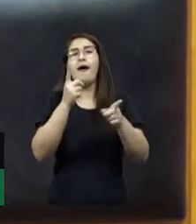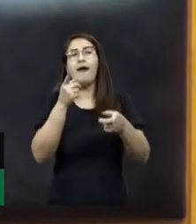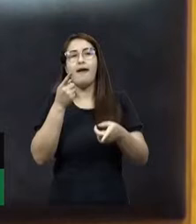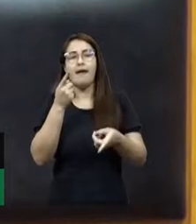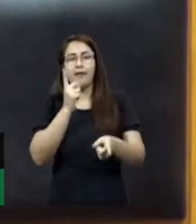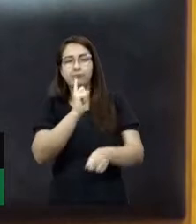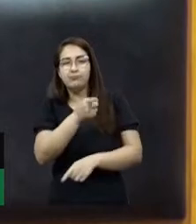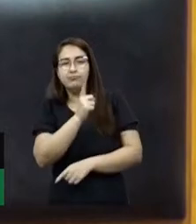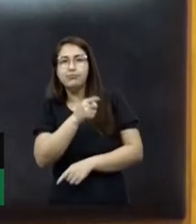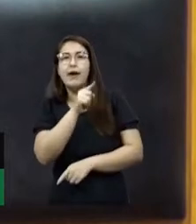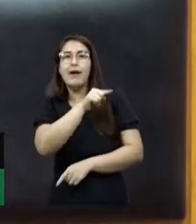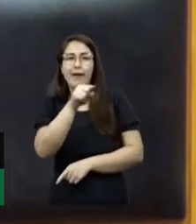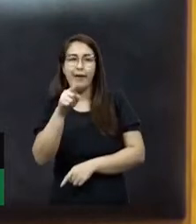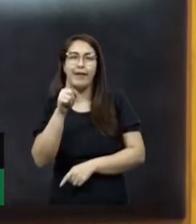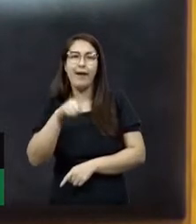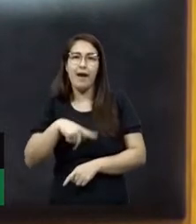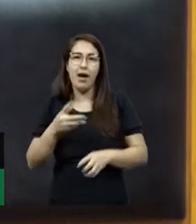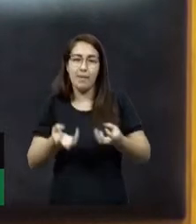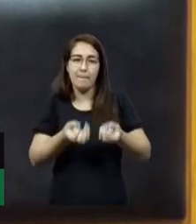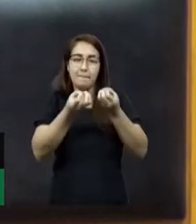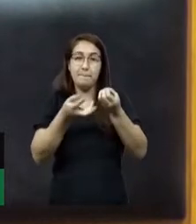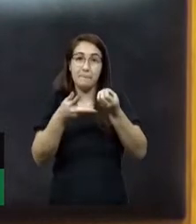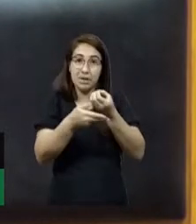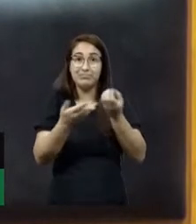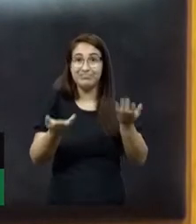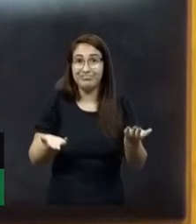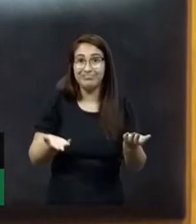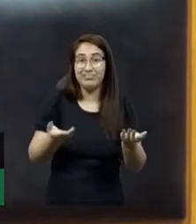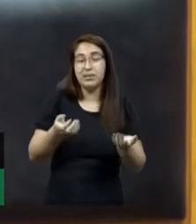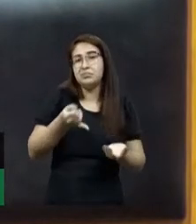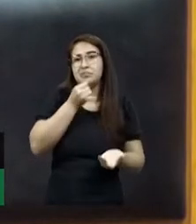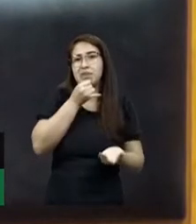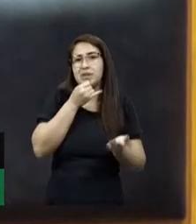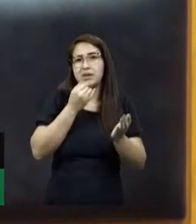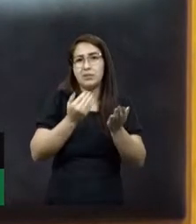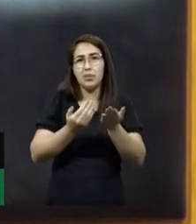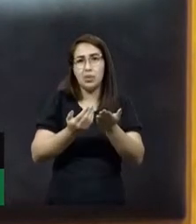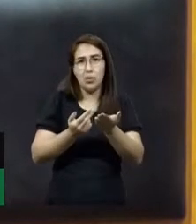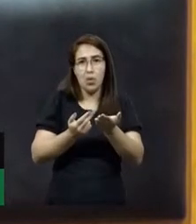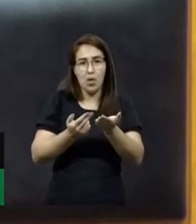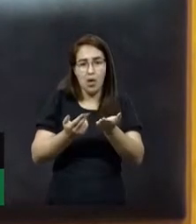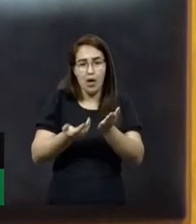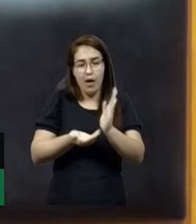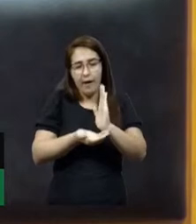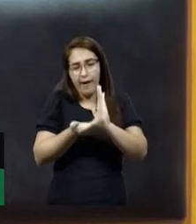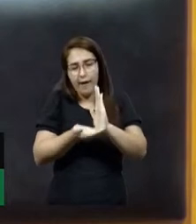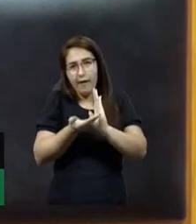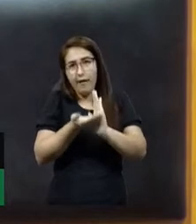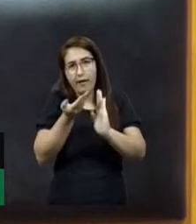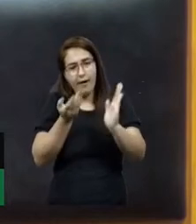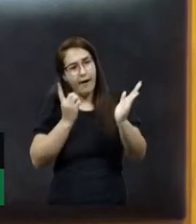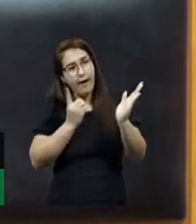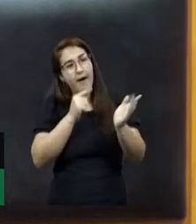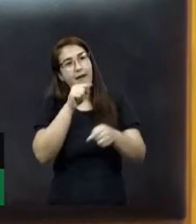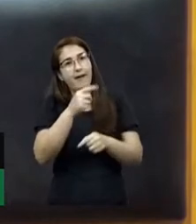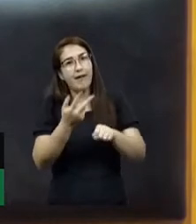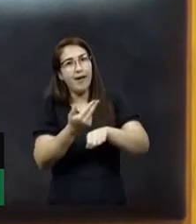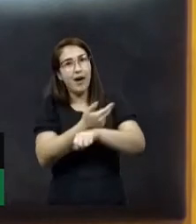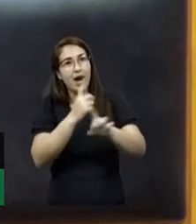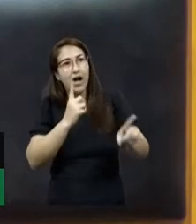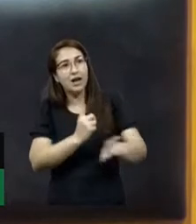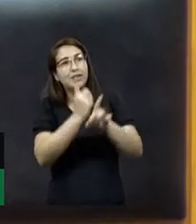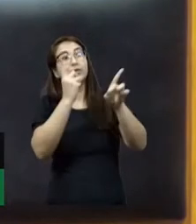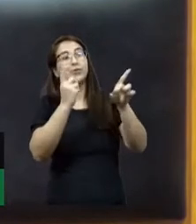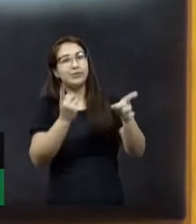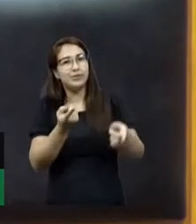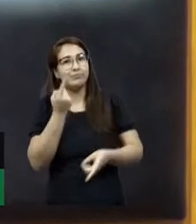e dos machos. Então, quando a pessoa vai fazer raspar, ela sabe que aquele animal já foi castrado.